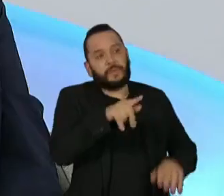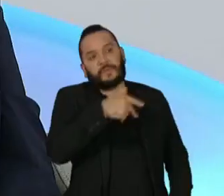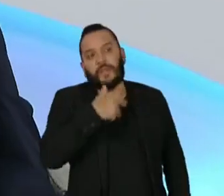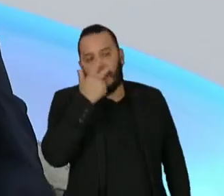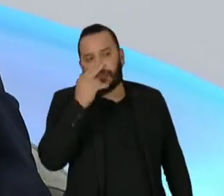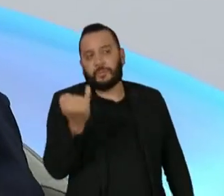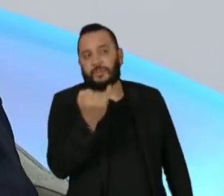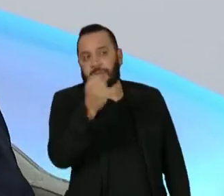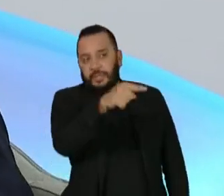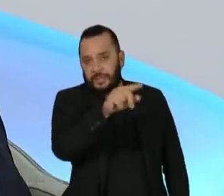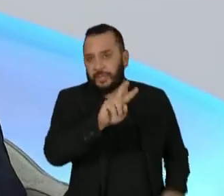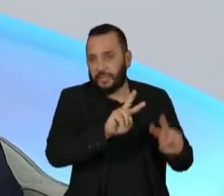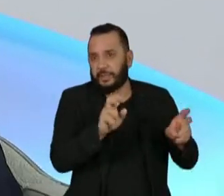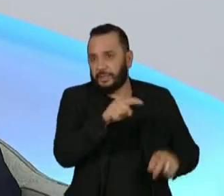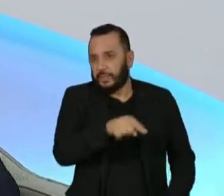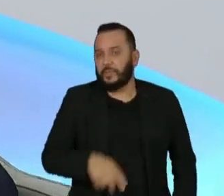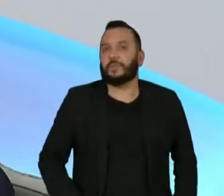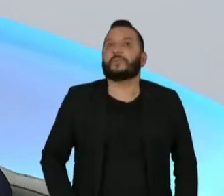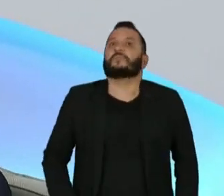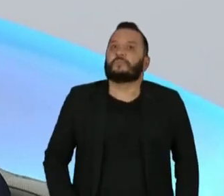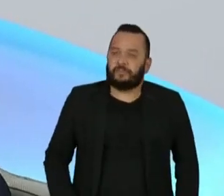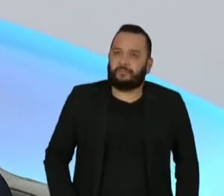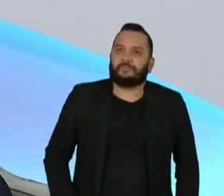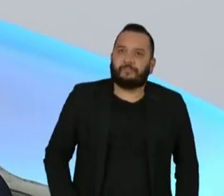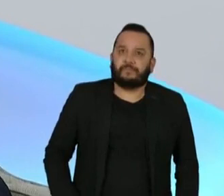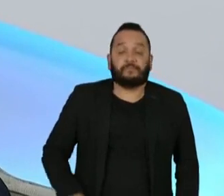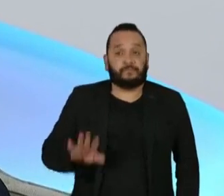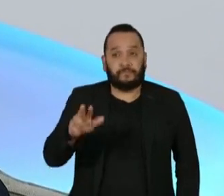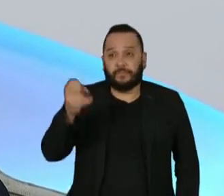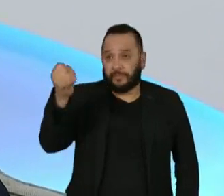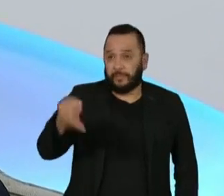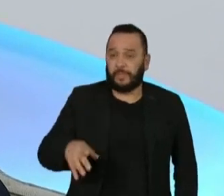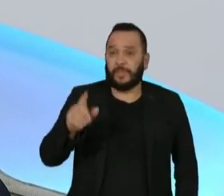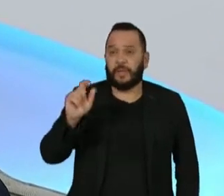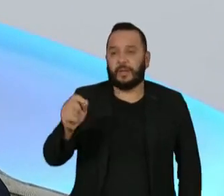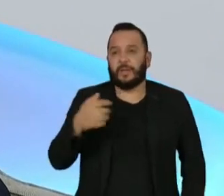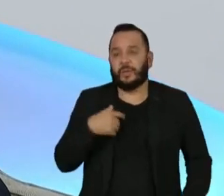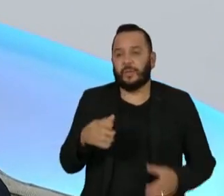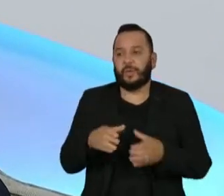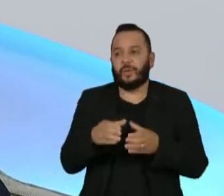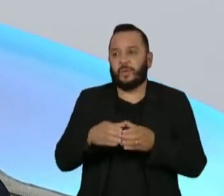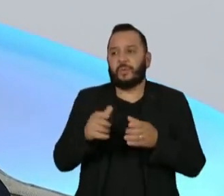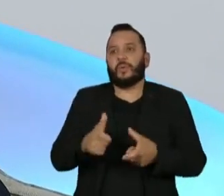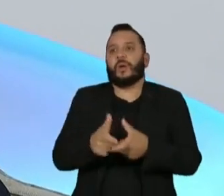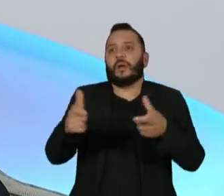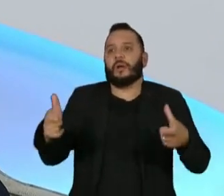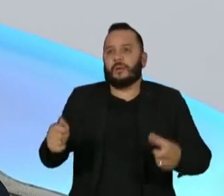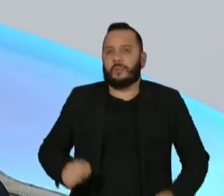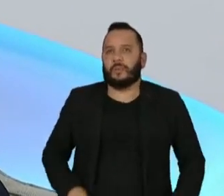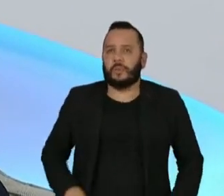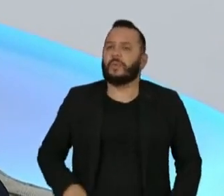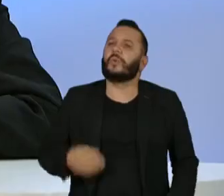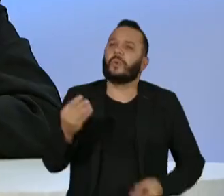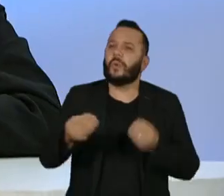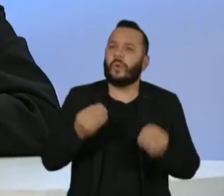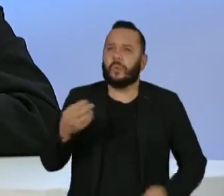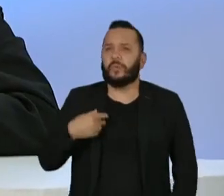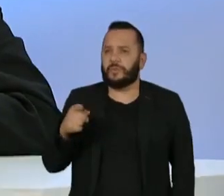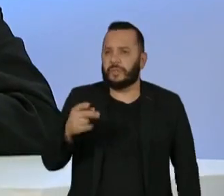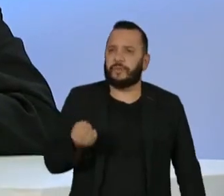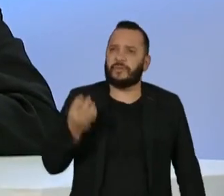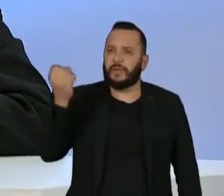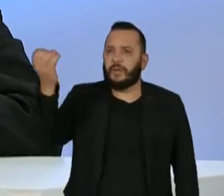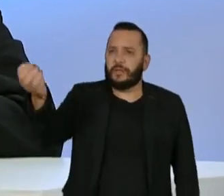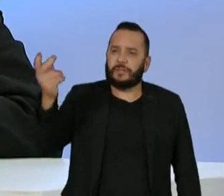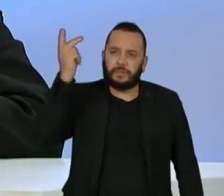questão é muito importante. Eu tenho o maior respeito por ela. Falando em frente ampla, o Pedro citou há pouco as viagens que você tem feito por